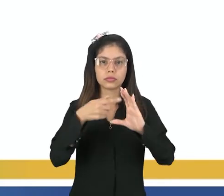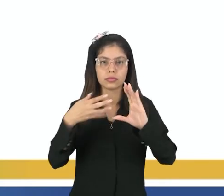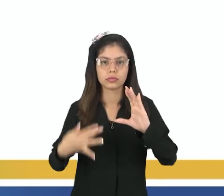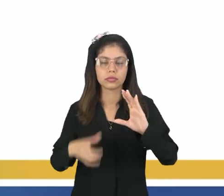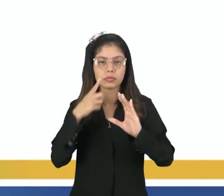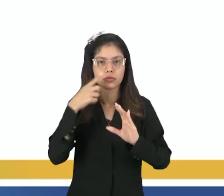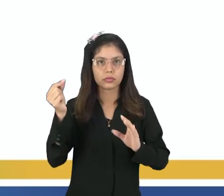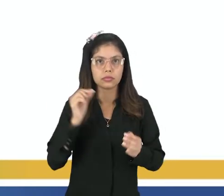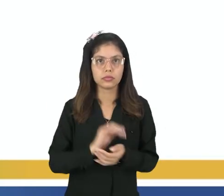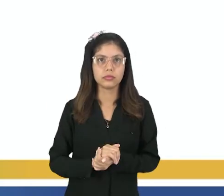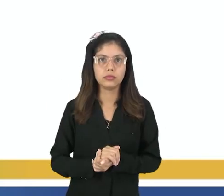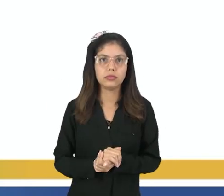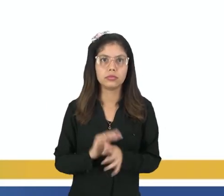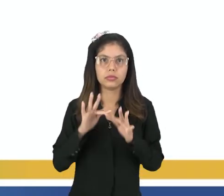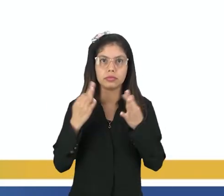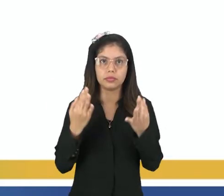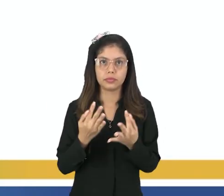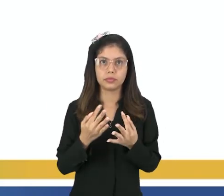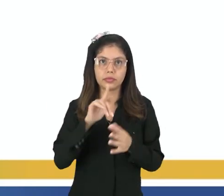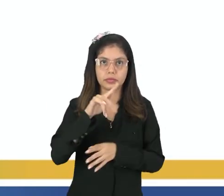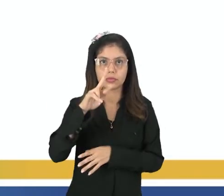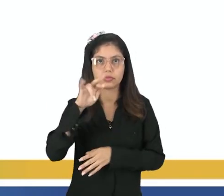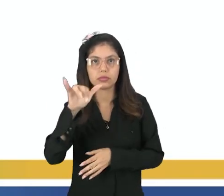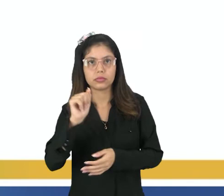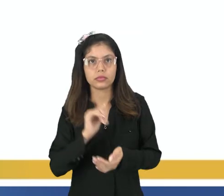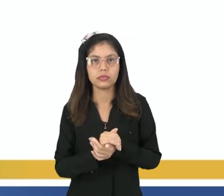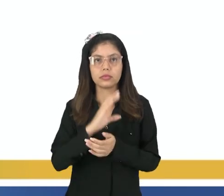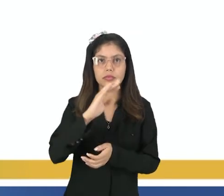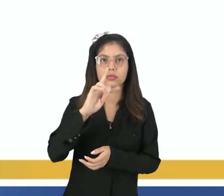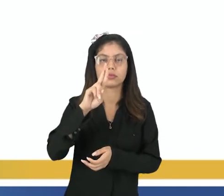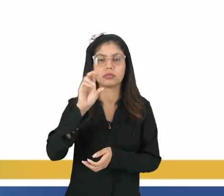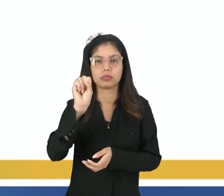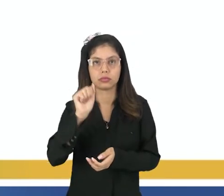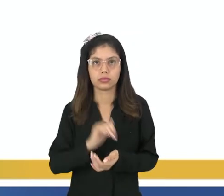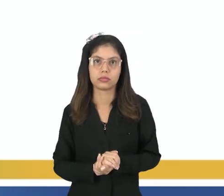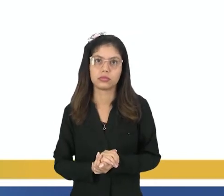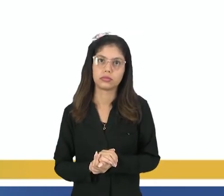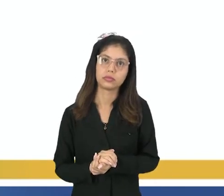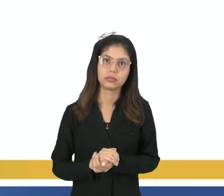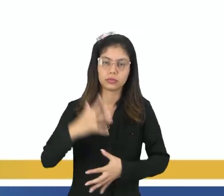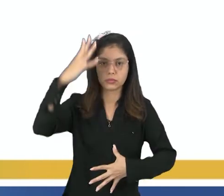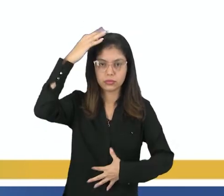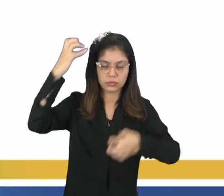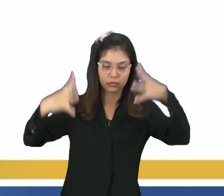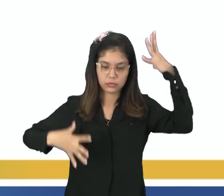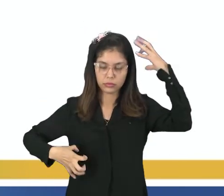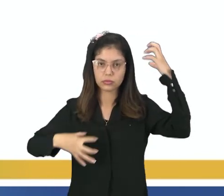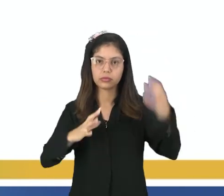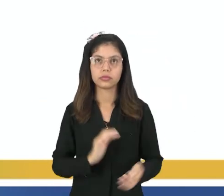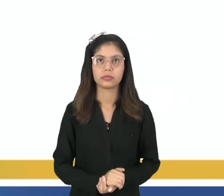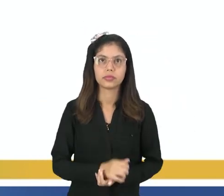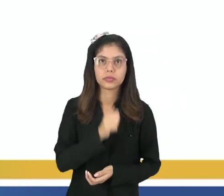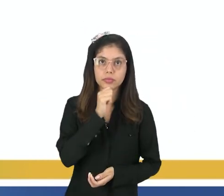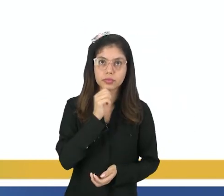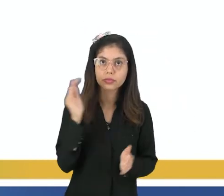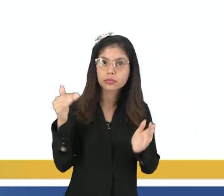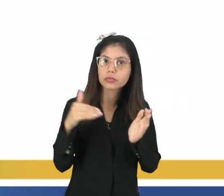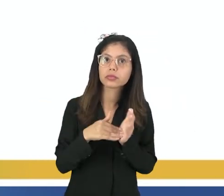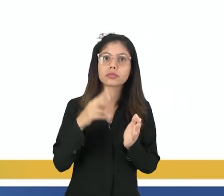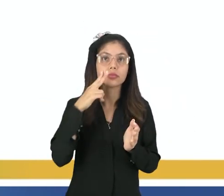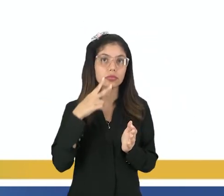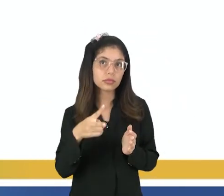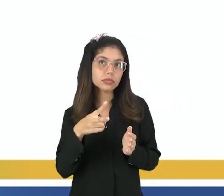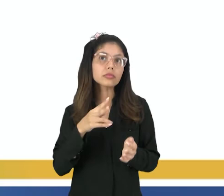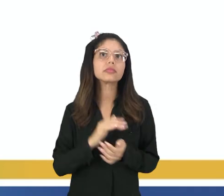espécie aí do gato vai ser Felis catus. Quando a gente fala do chimpanzé e do homem, até a classe